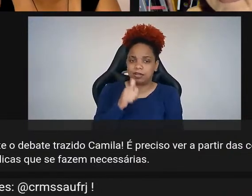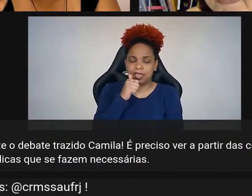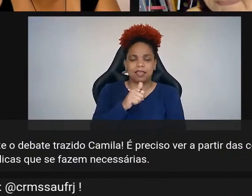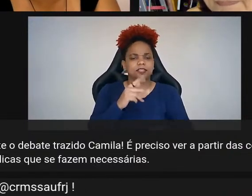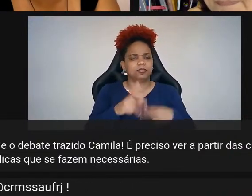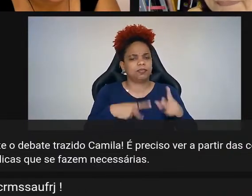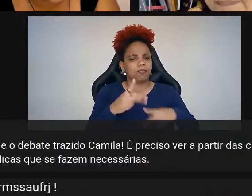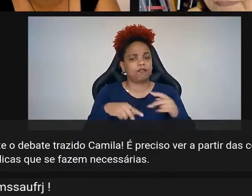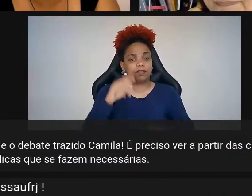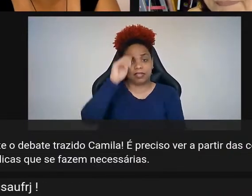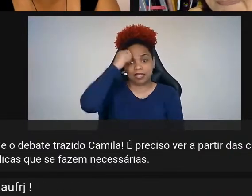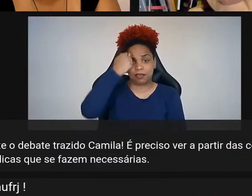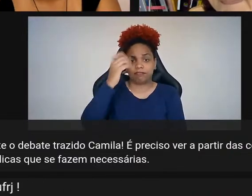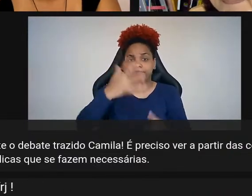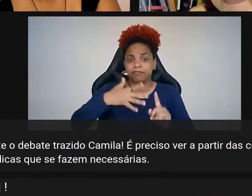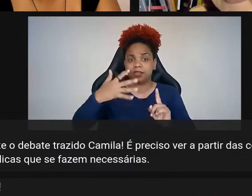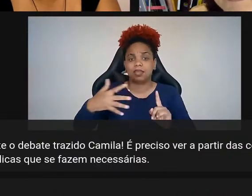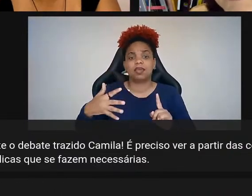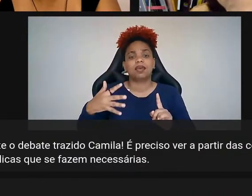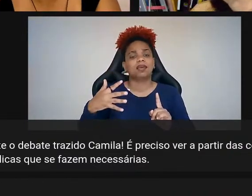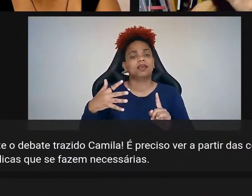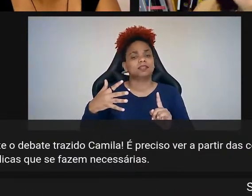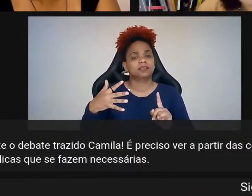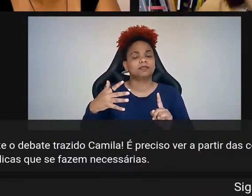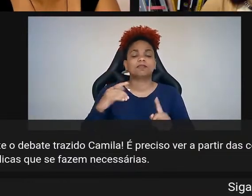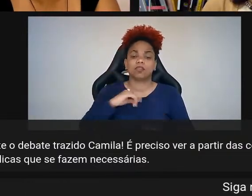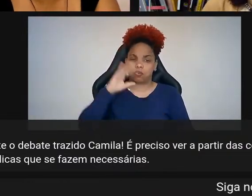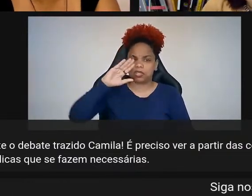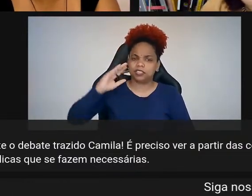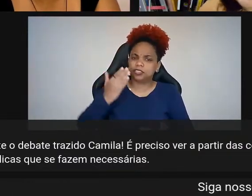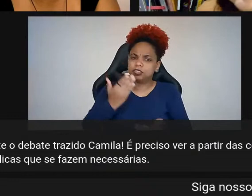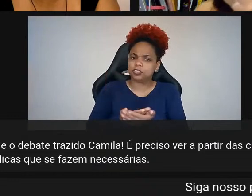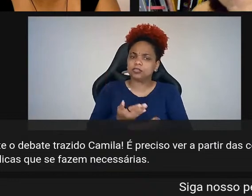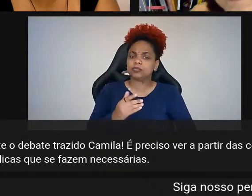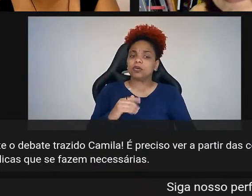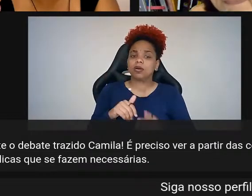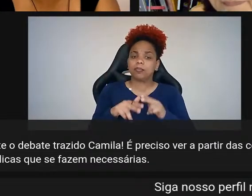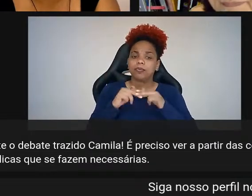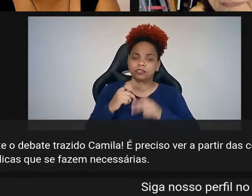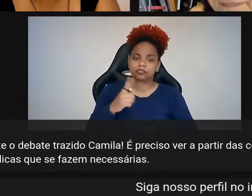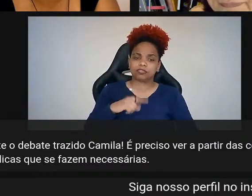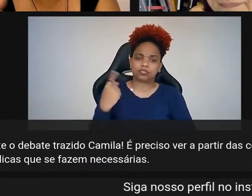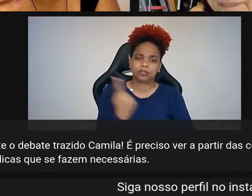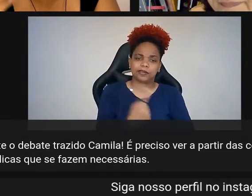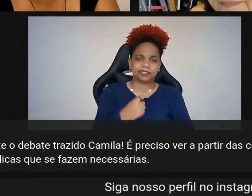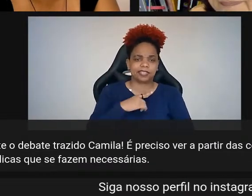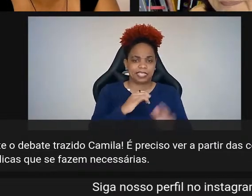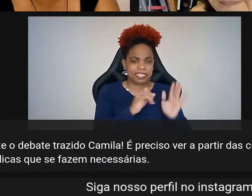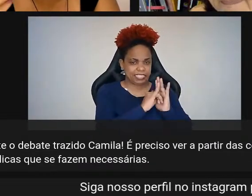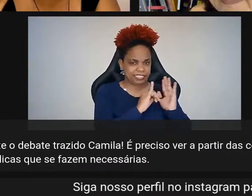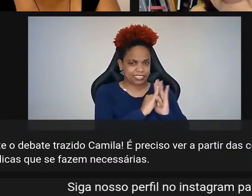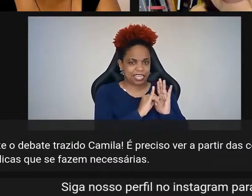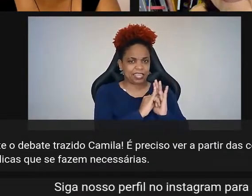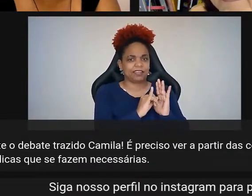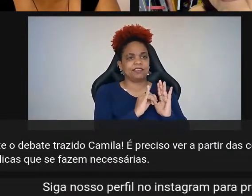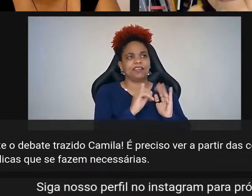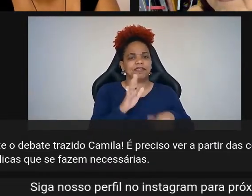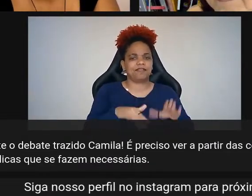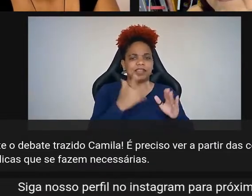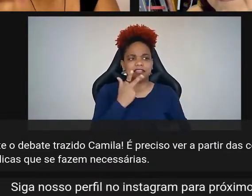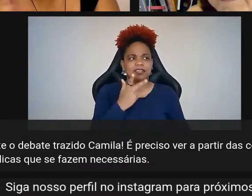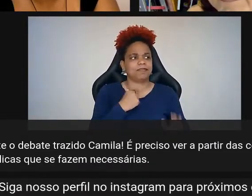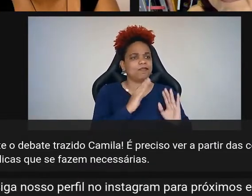população negra, LGBTIA+, eu acredito muito, porque falam que a gente é identitário, né? Que a gente só fala disso,